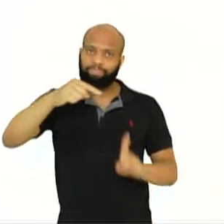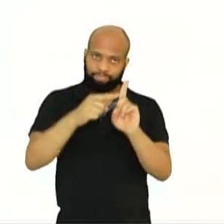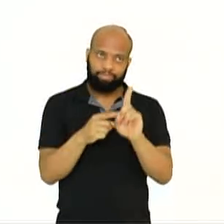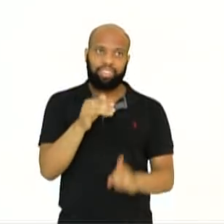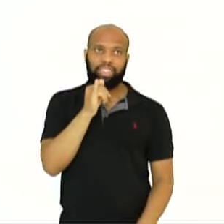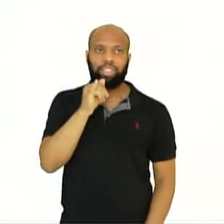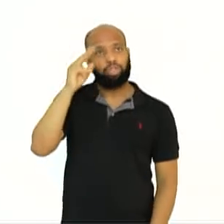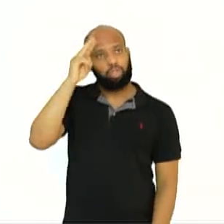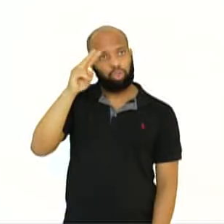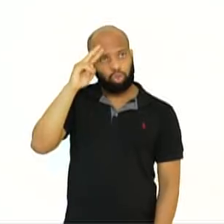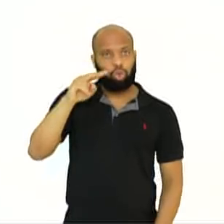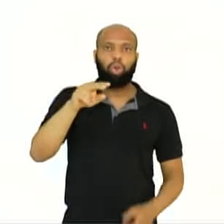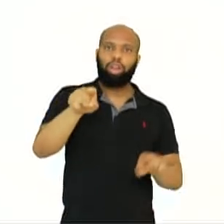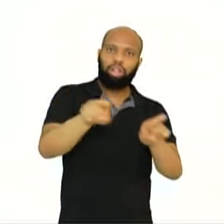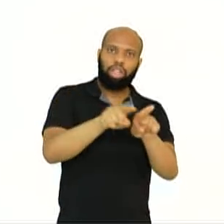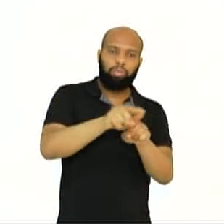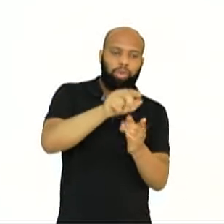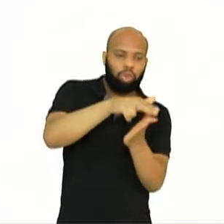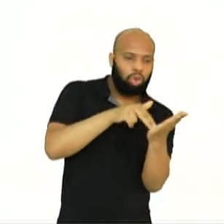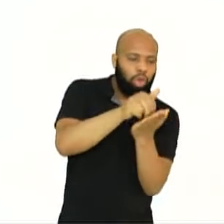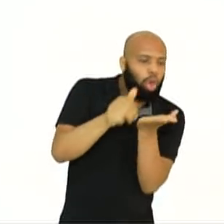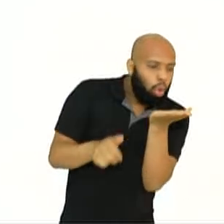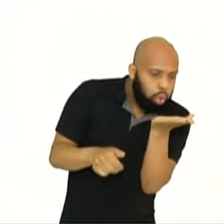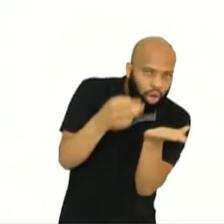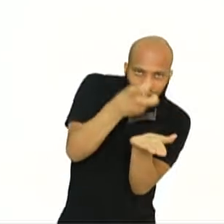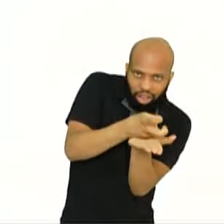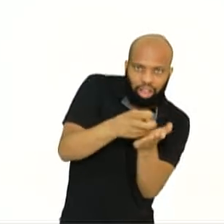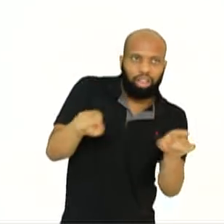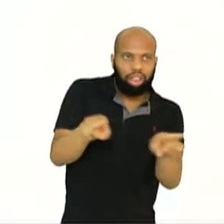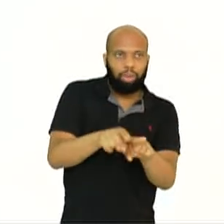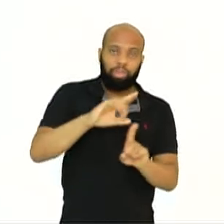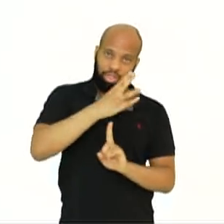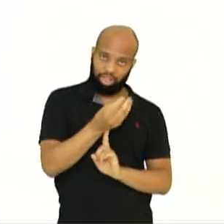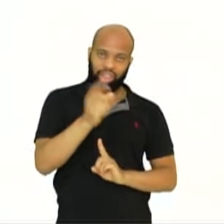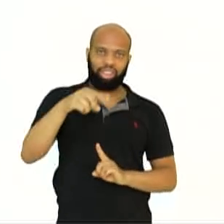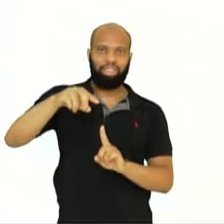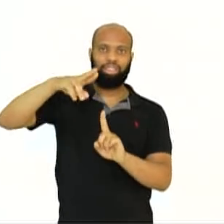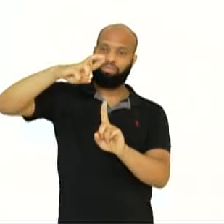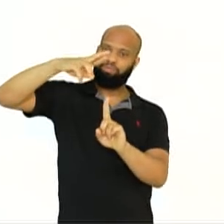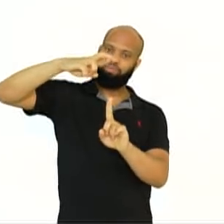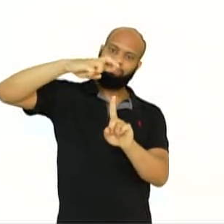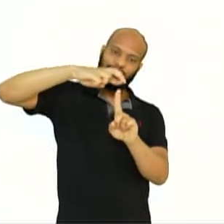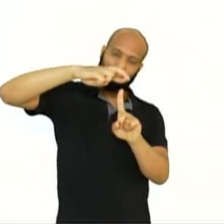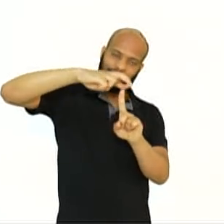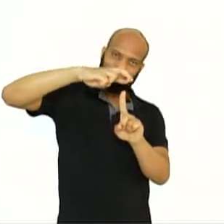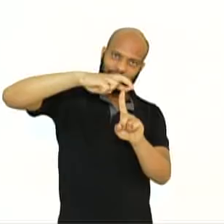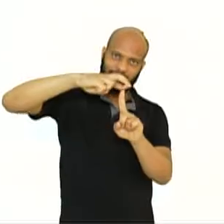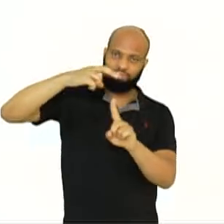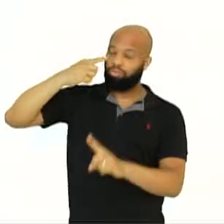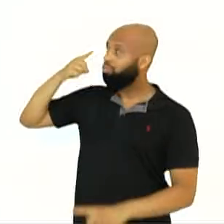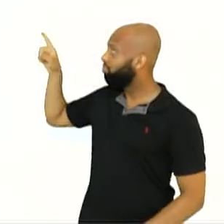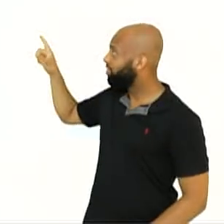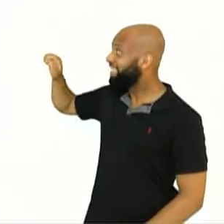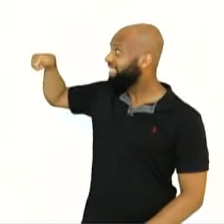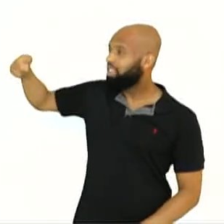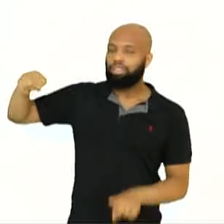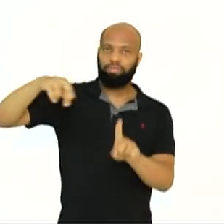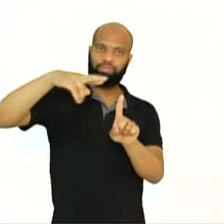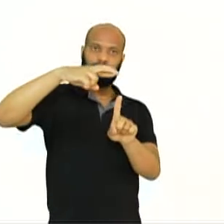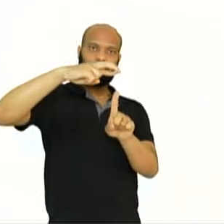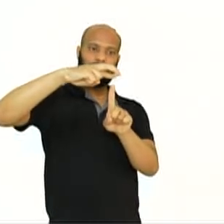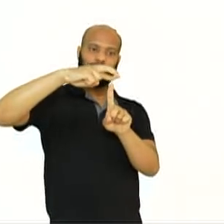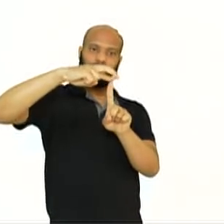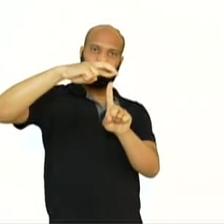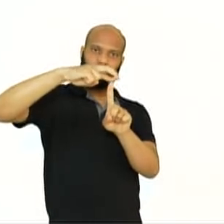pegar, histórico, arqueológico, de arte, está aqui um exemplo, museu de arte, o Oscar Niemeyer, ou mais coloquialmente chamado de Museu